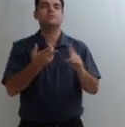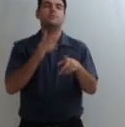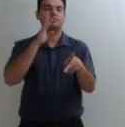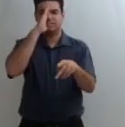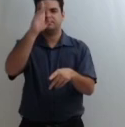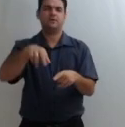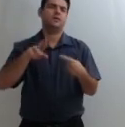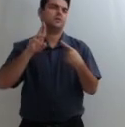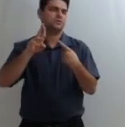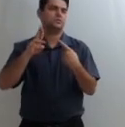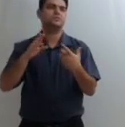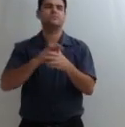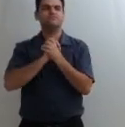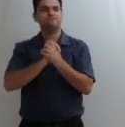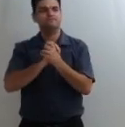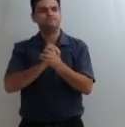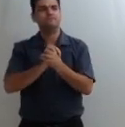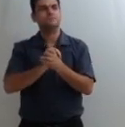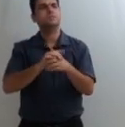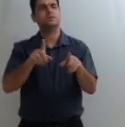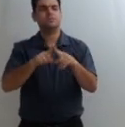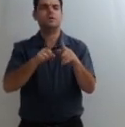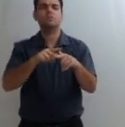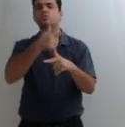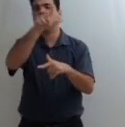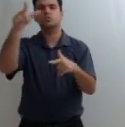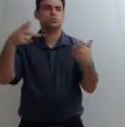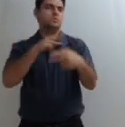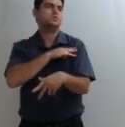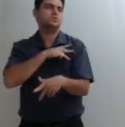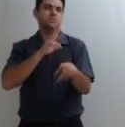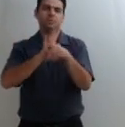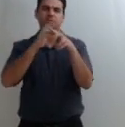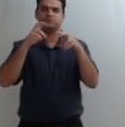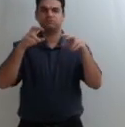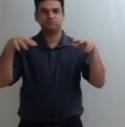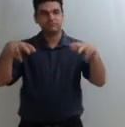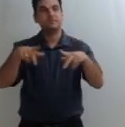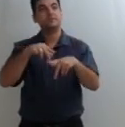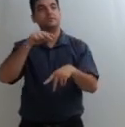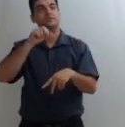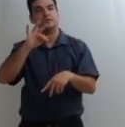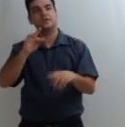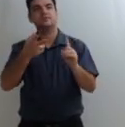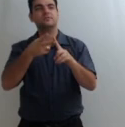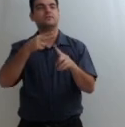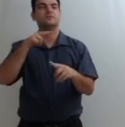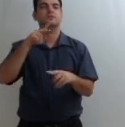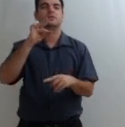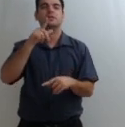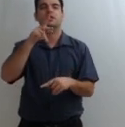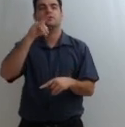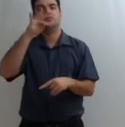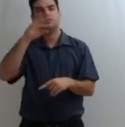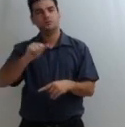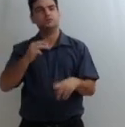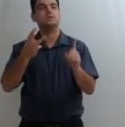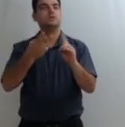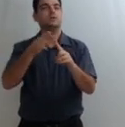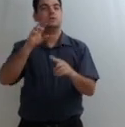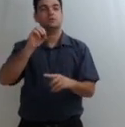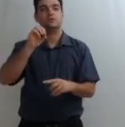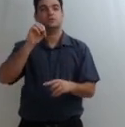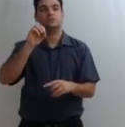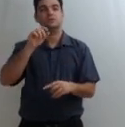Sebastião Reis, cumprimento os demais ministros integrantes da turma, ministro Neve Cordeiro, ministra Laurita Vaz, ministro Rogério